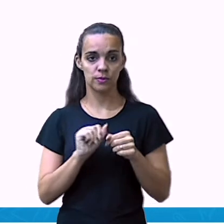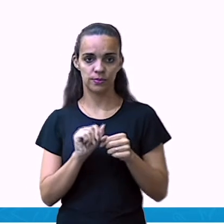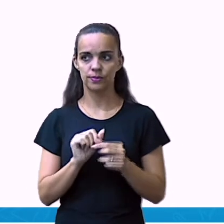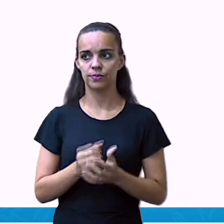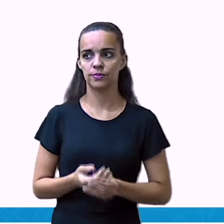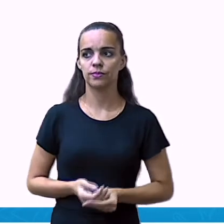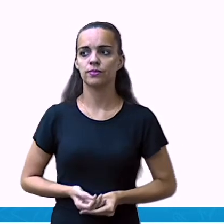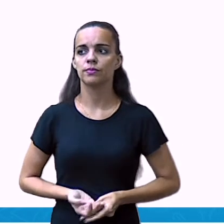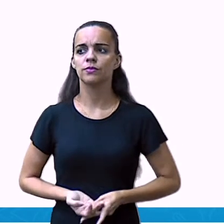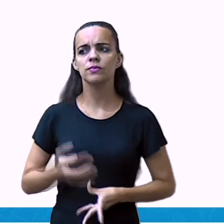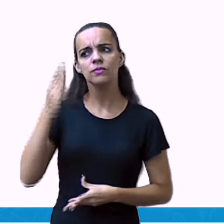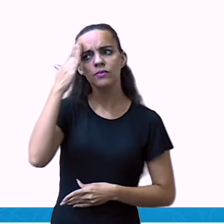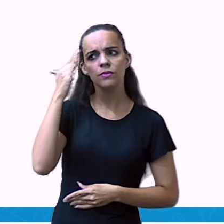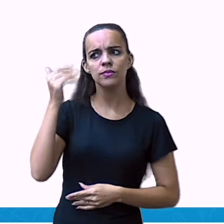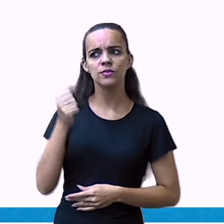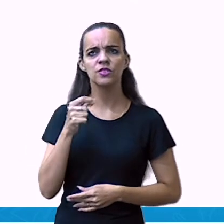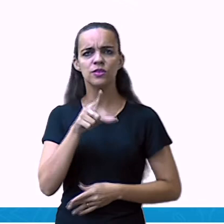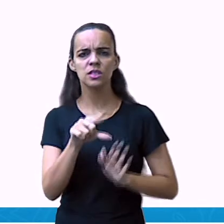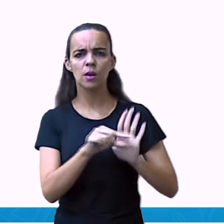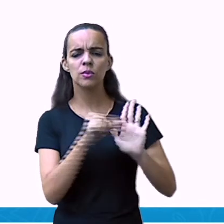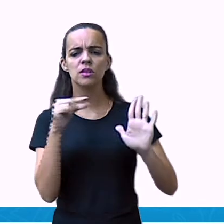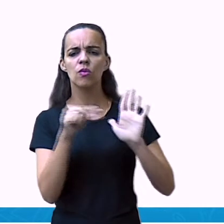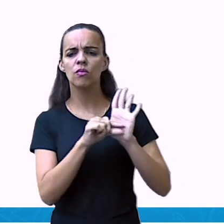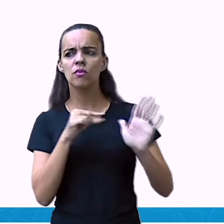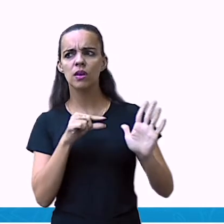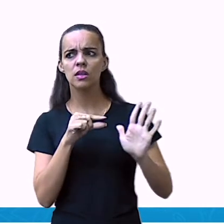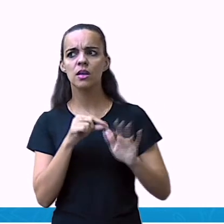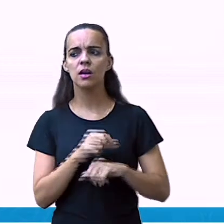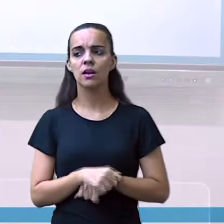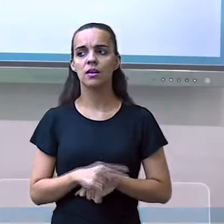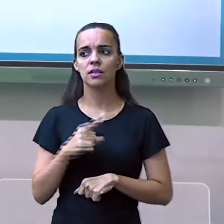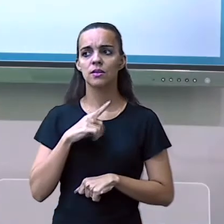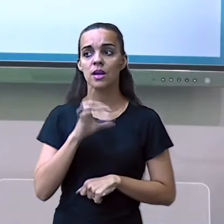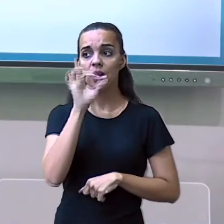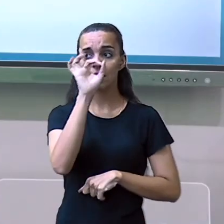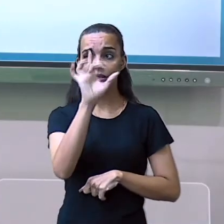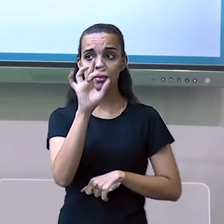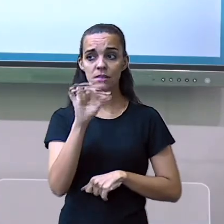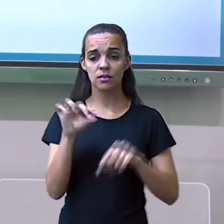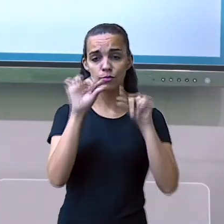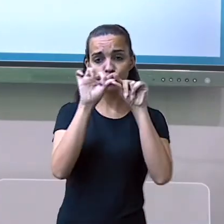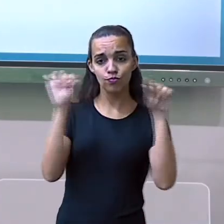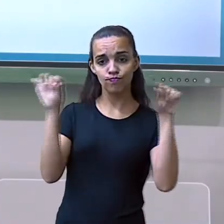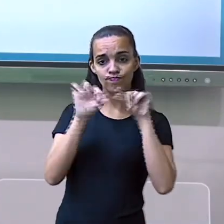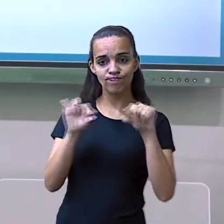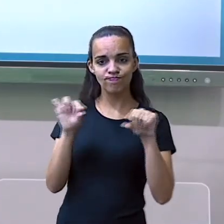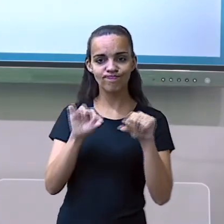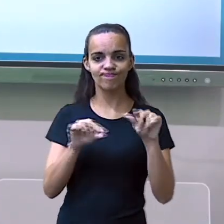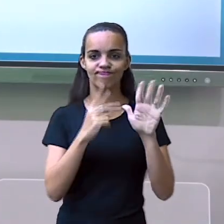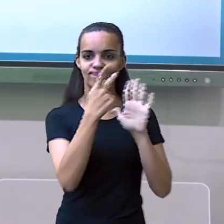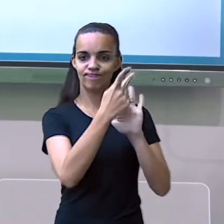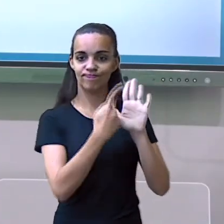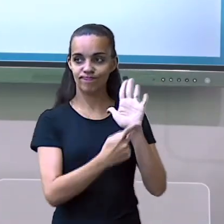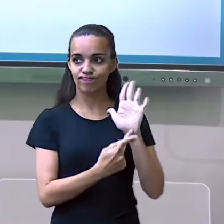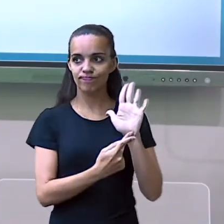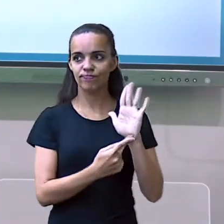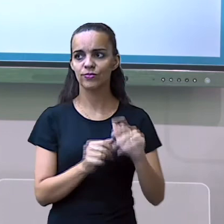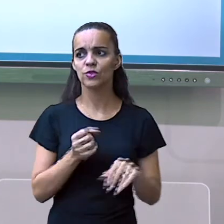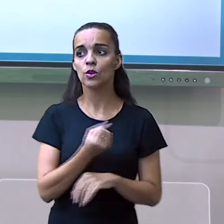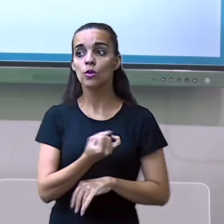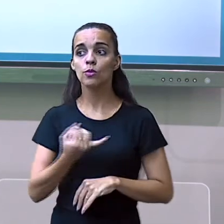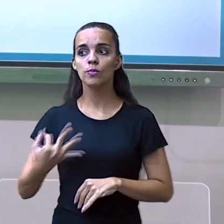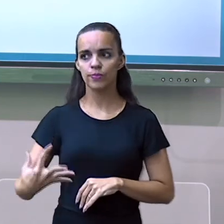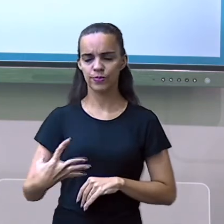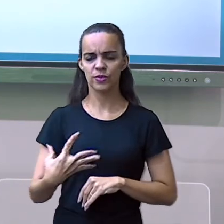lá. Você sabe o que são versos? Verso é cada uma das linhas de um poema. Quantos